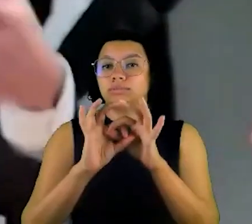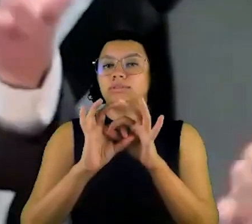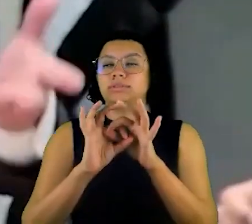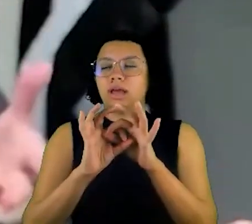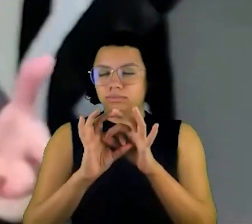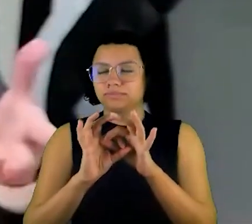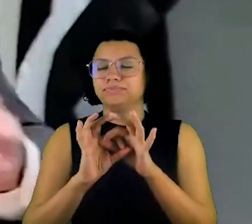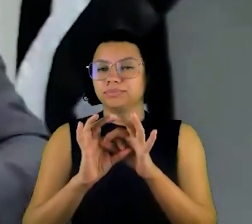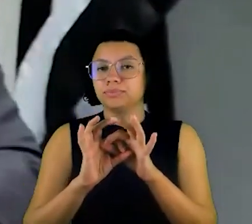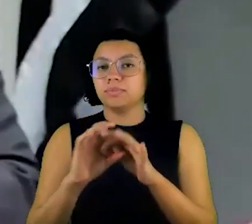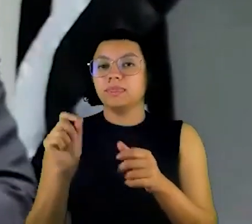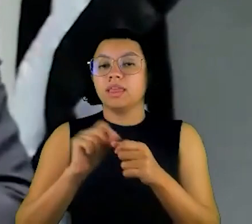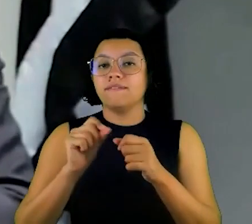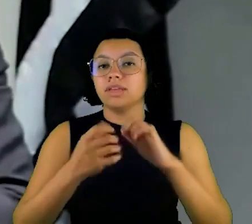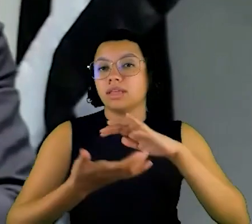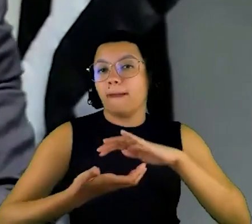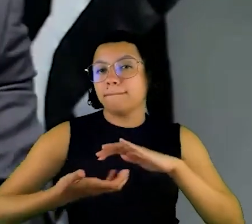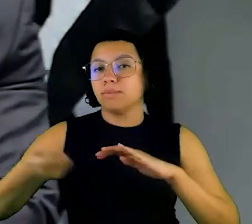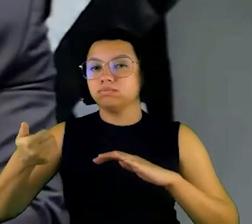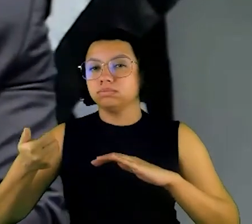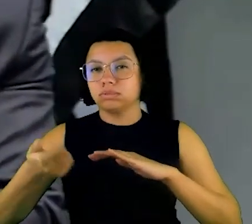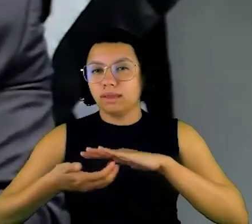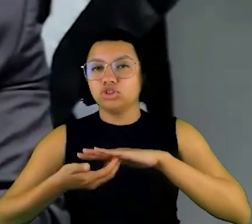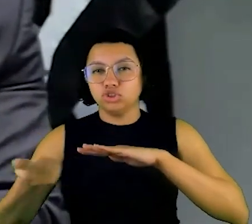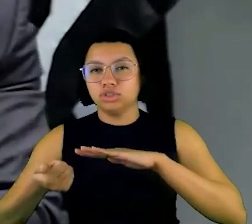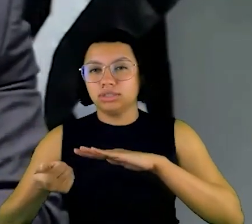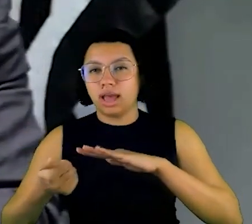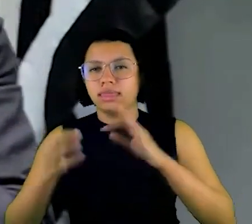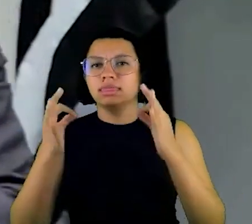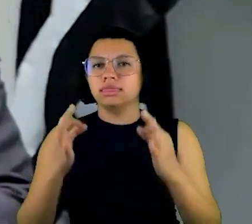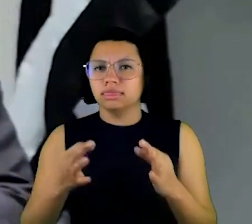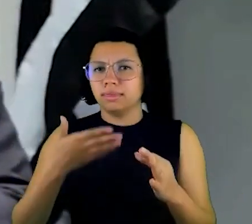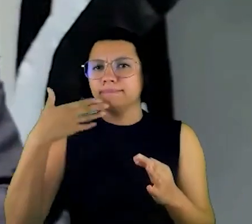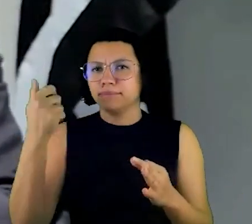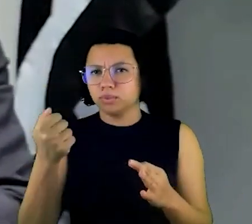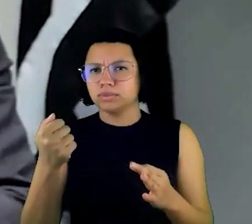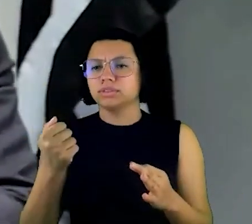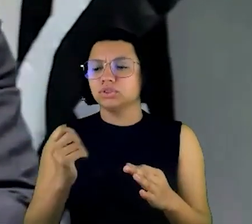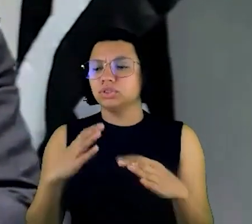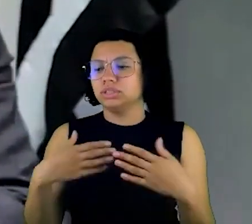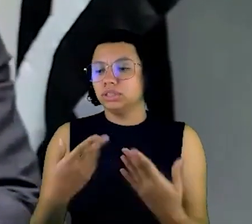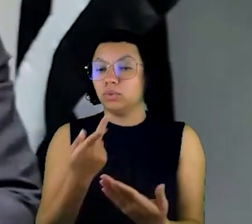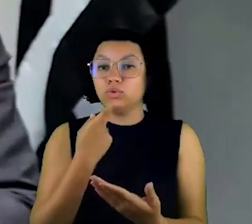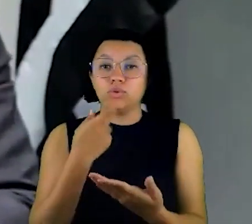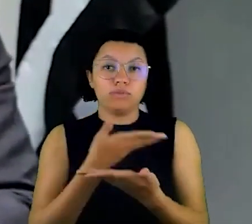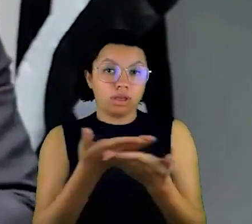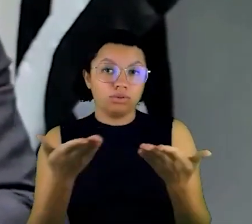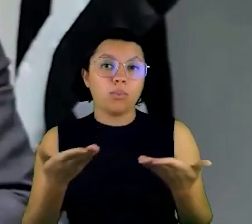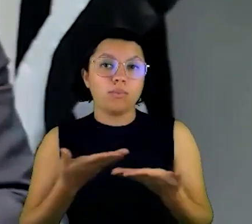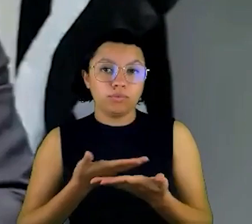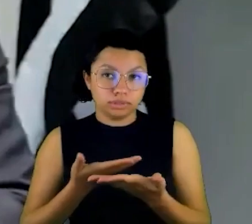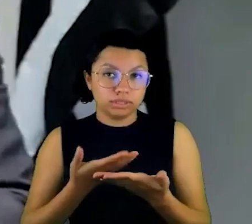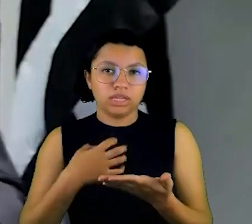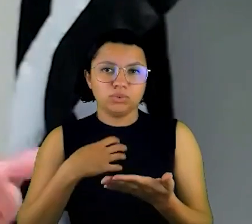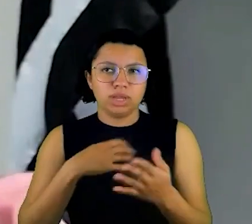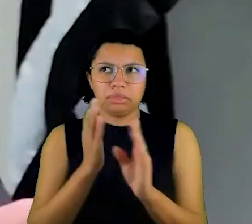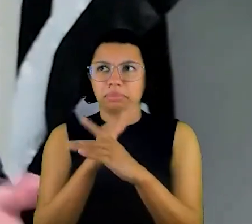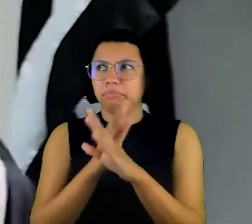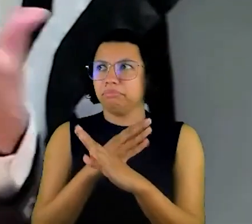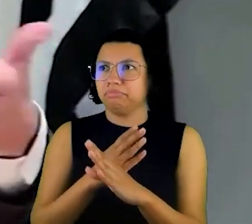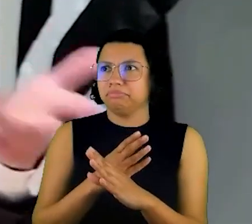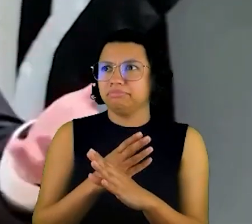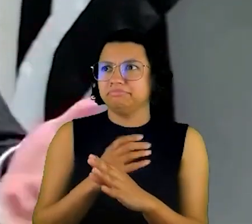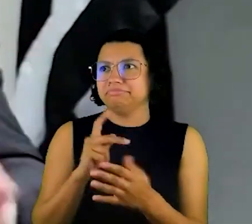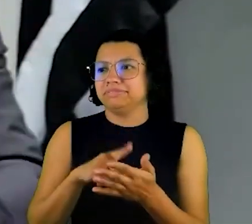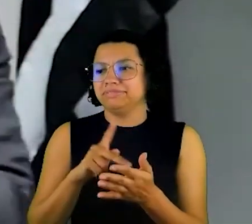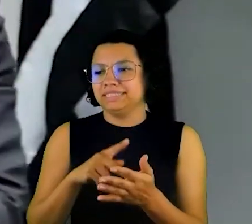a expropriação eficiente. Mas vejam, eu estou aqui falando com os senhores de uma maneira aparentemente desgovernada,